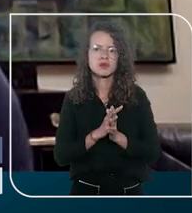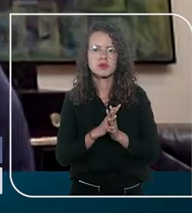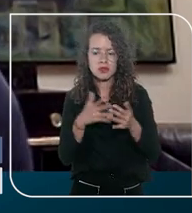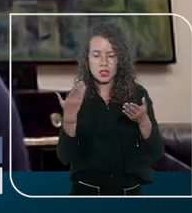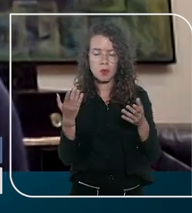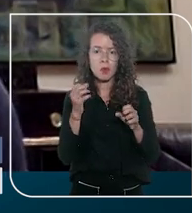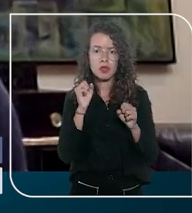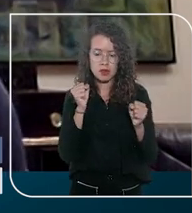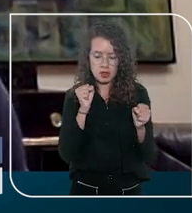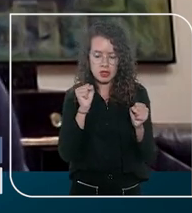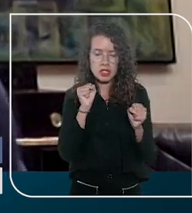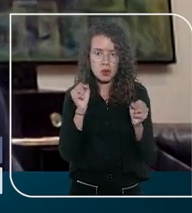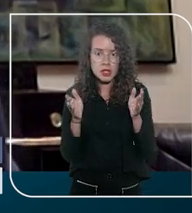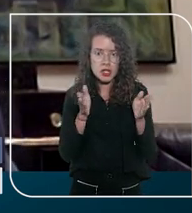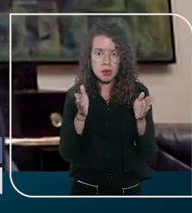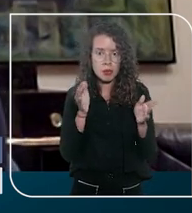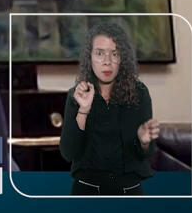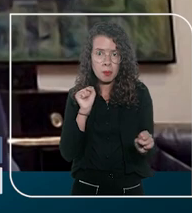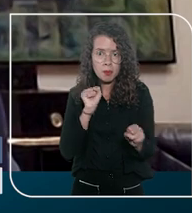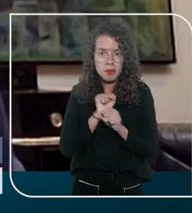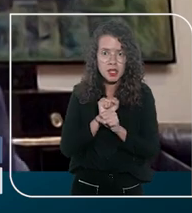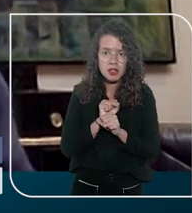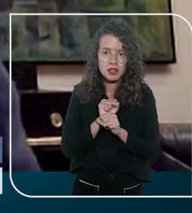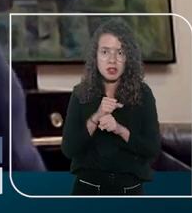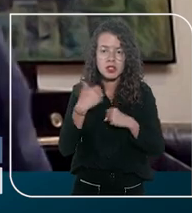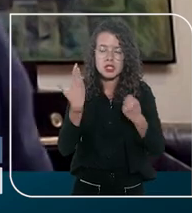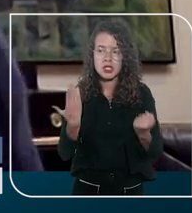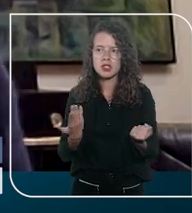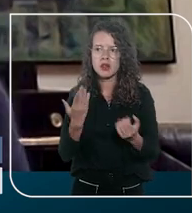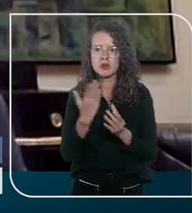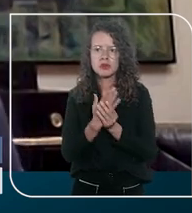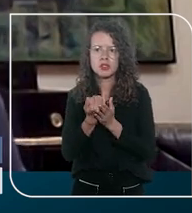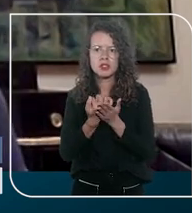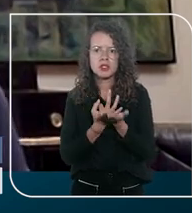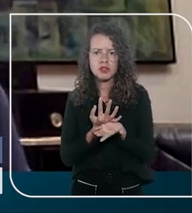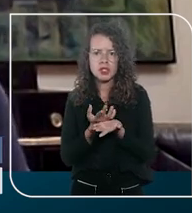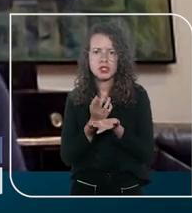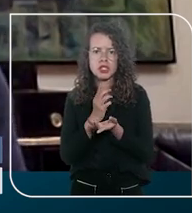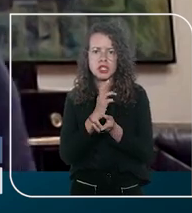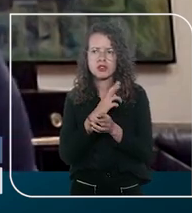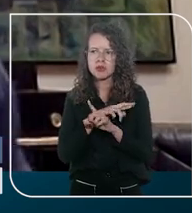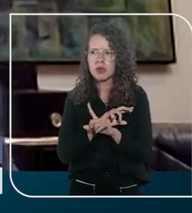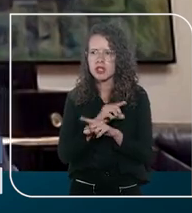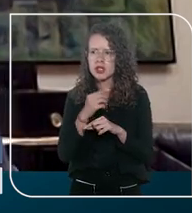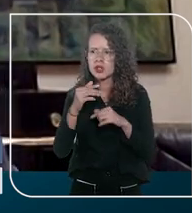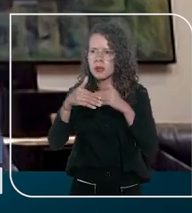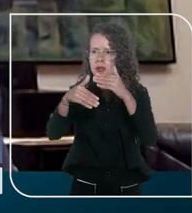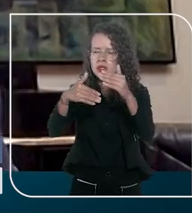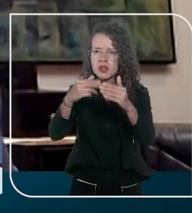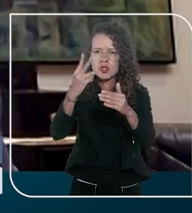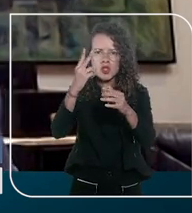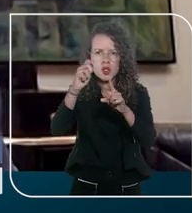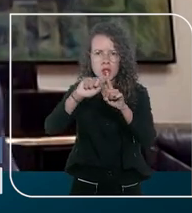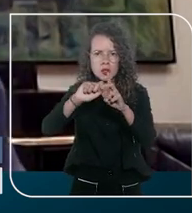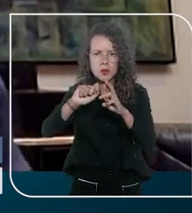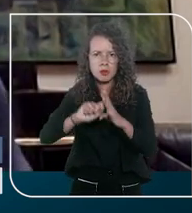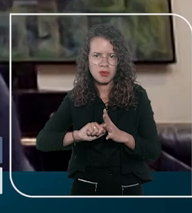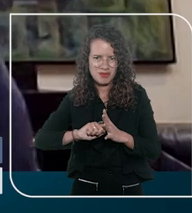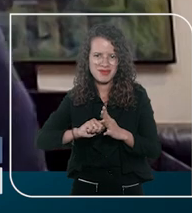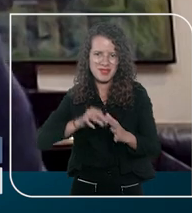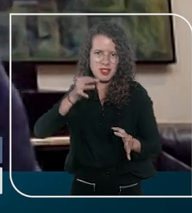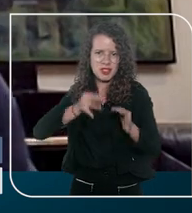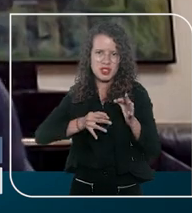efeito interruptivo, se o embargo de divergência for julgado daqui 2 meses, por exemplo, eu recomeço o prazo do primeiro